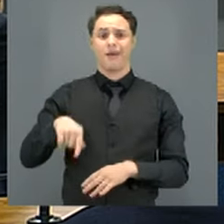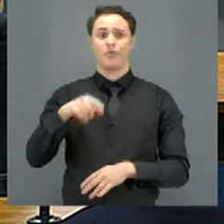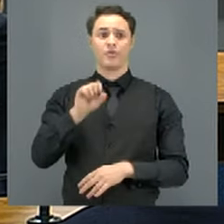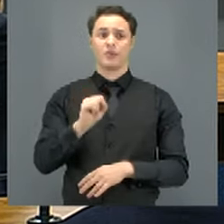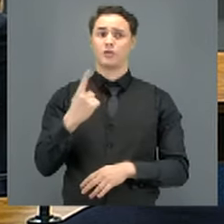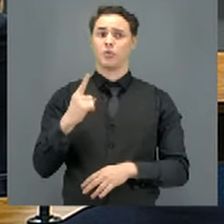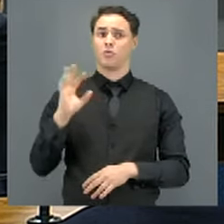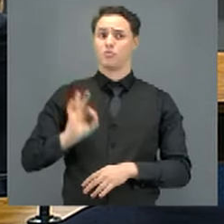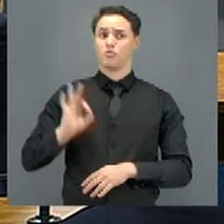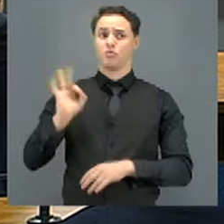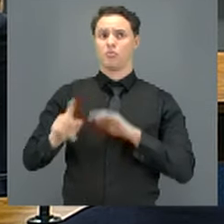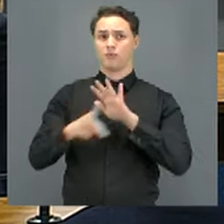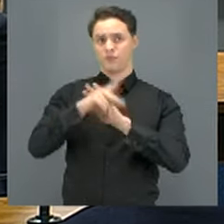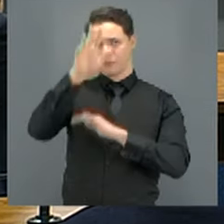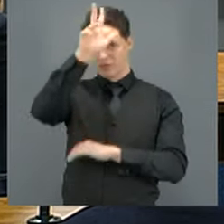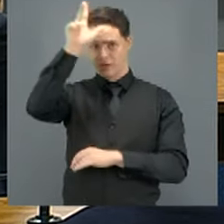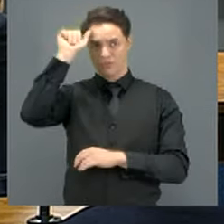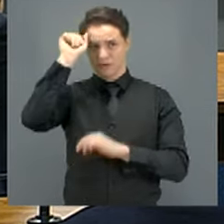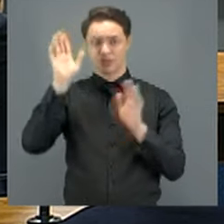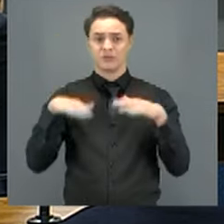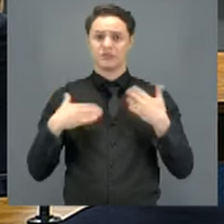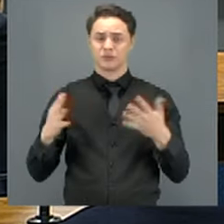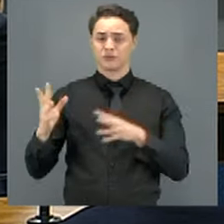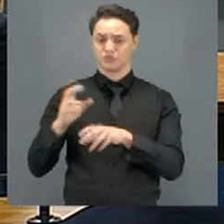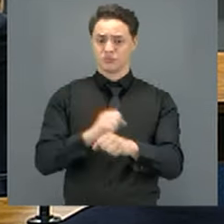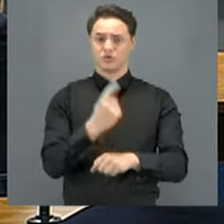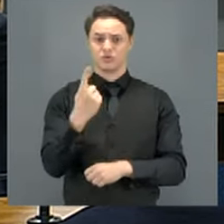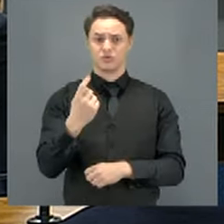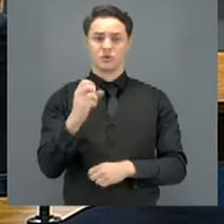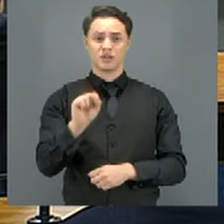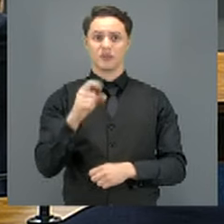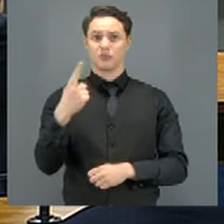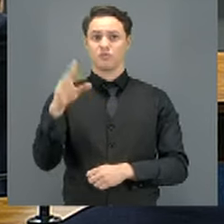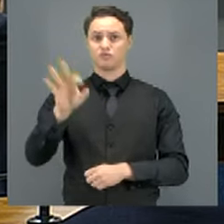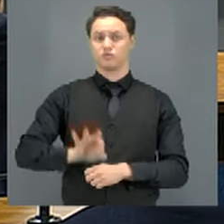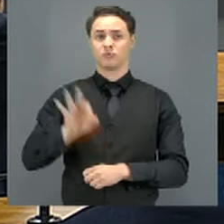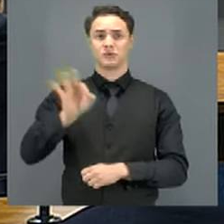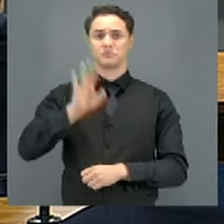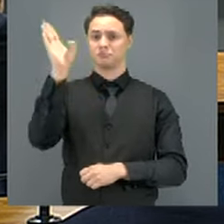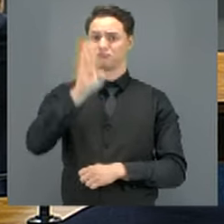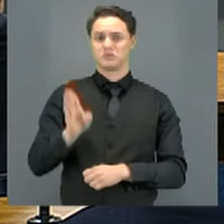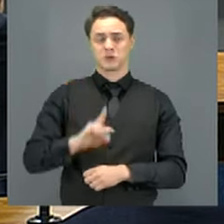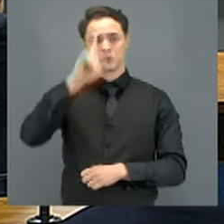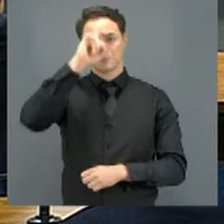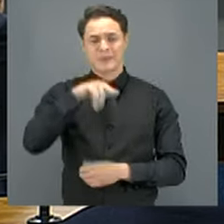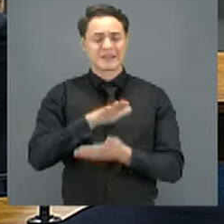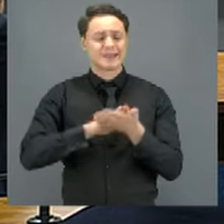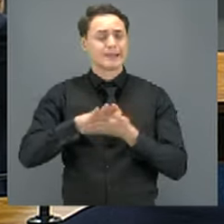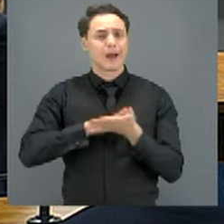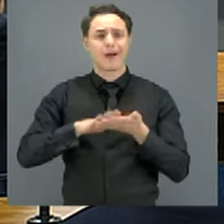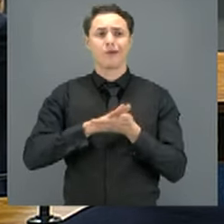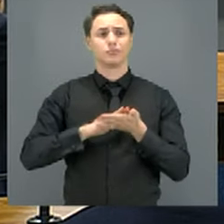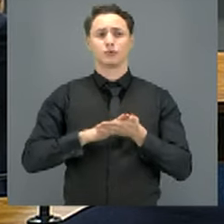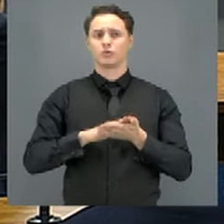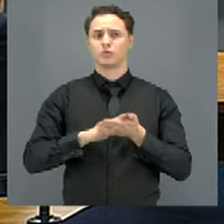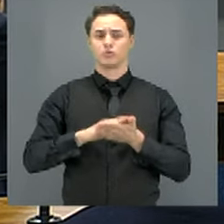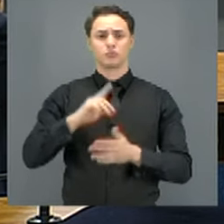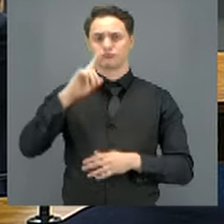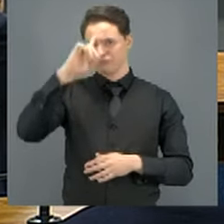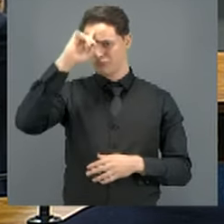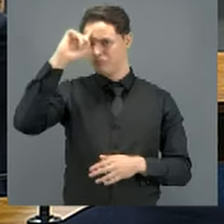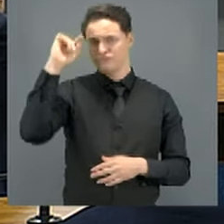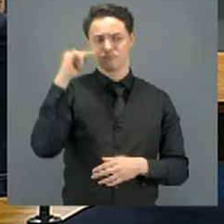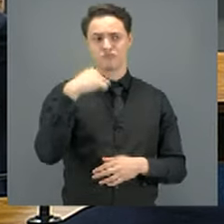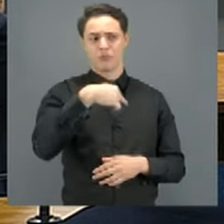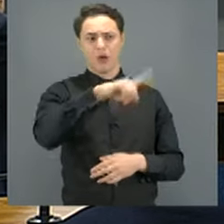81% do bioma amazônico. Neste 81% do bioma amazônico, o Brasil não manda. Não manda o índio, não manda